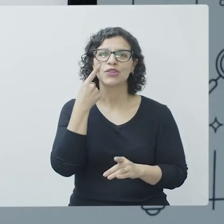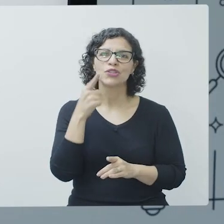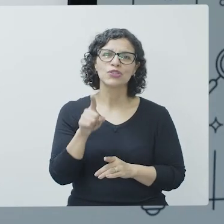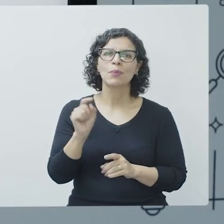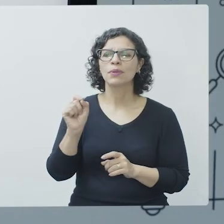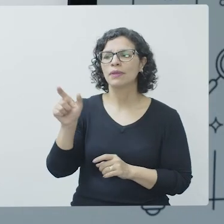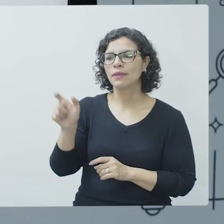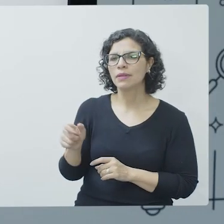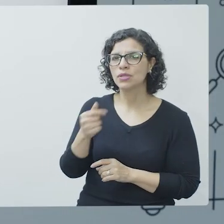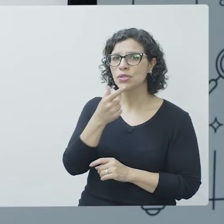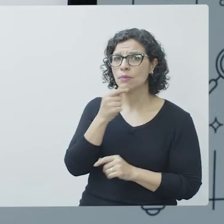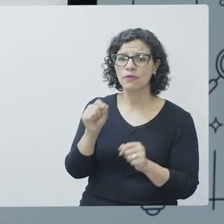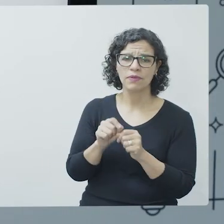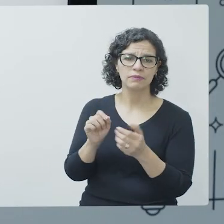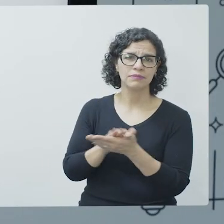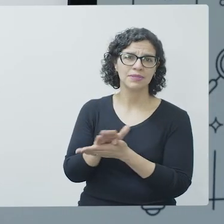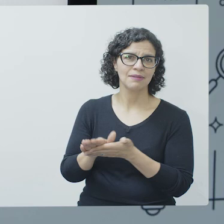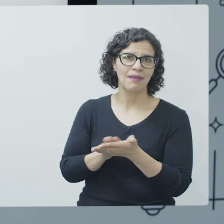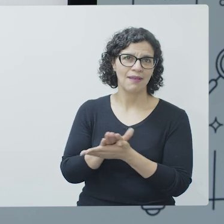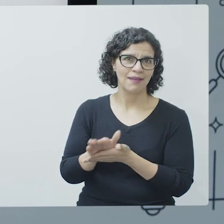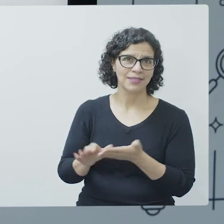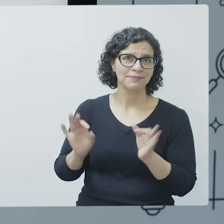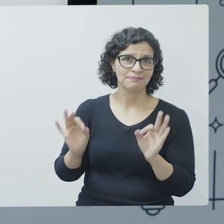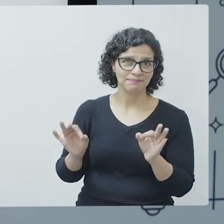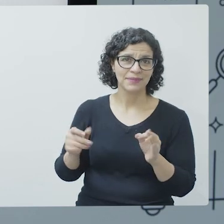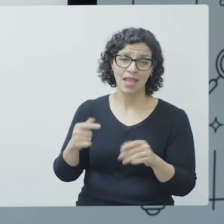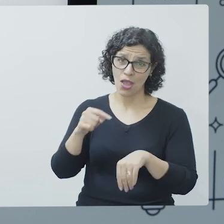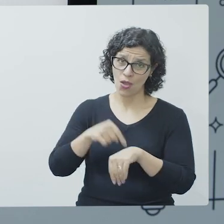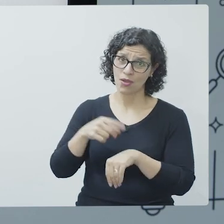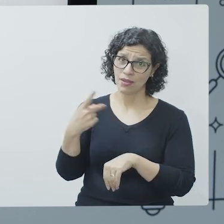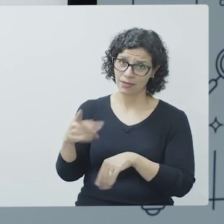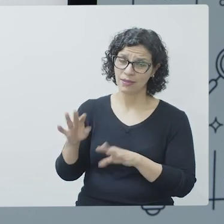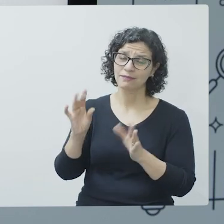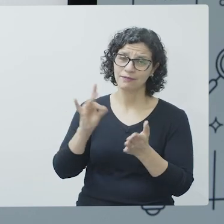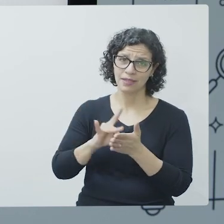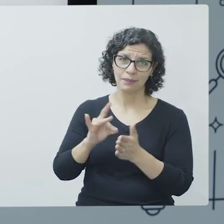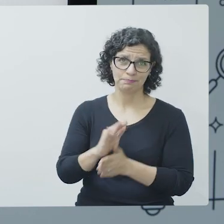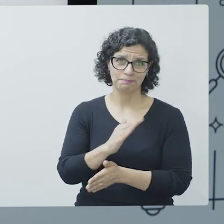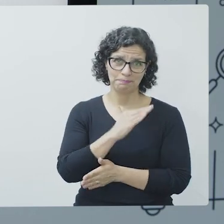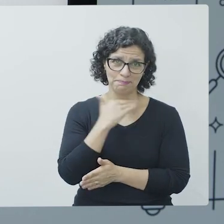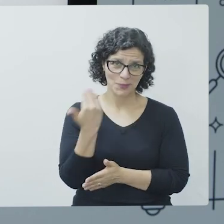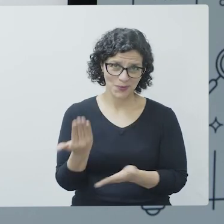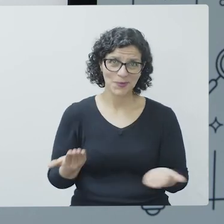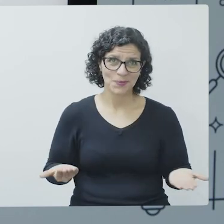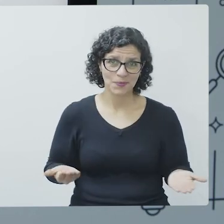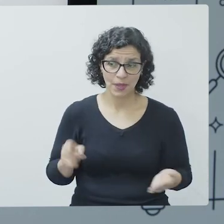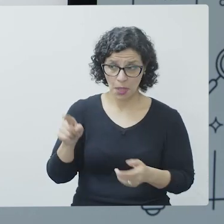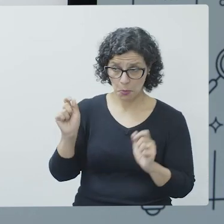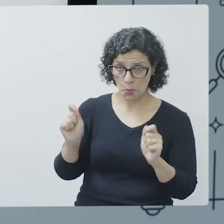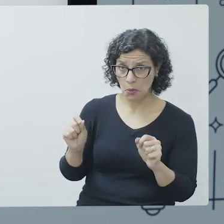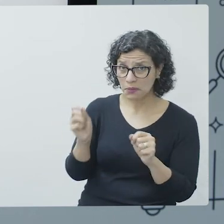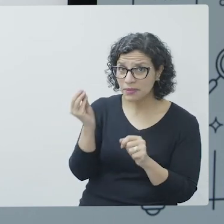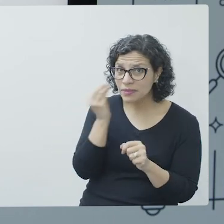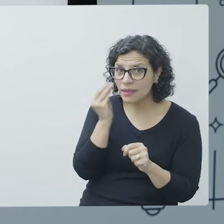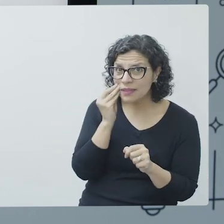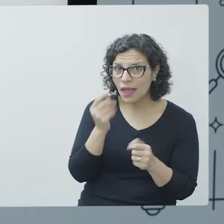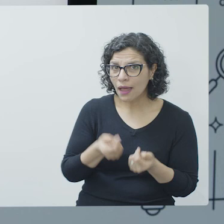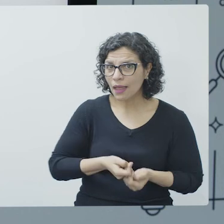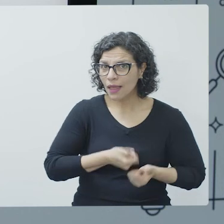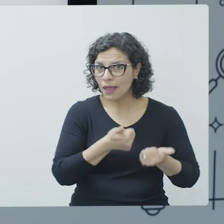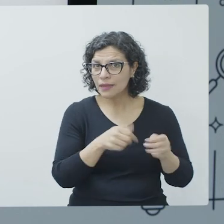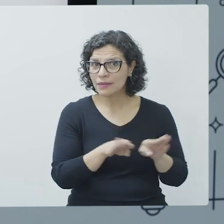descobre que ele não fez nada. Realmente chegou a vez dele. Será que ele poderia ter feito outras